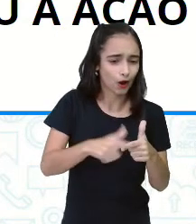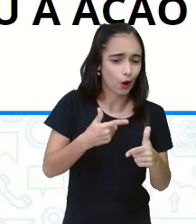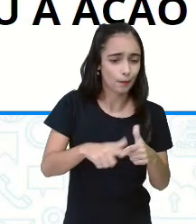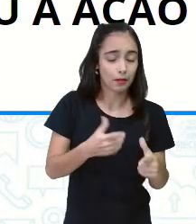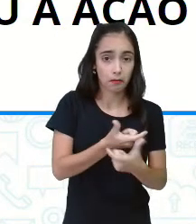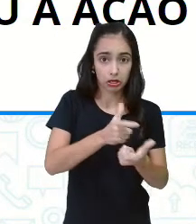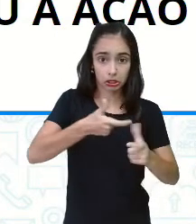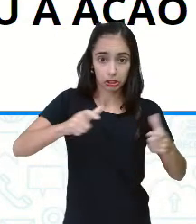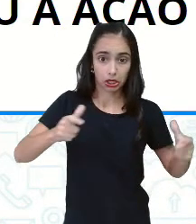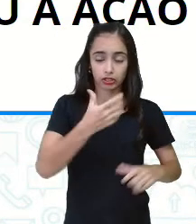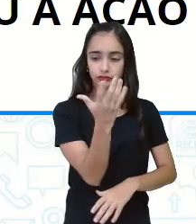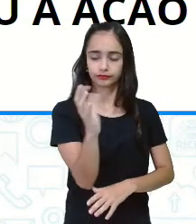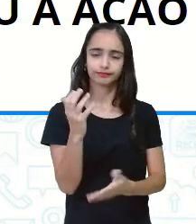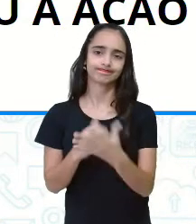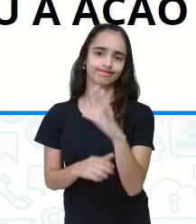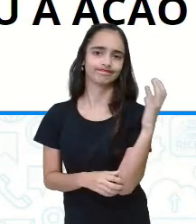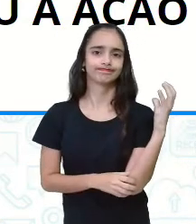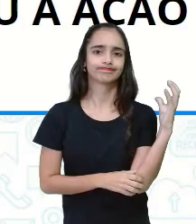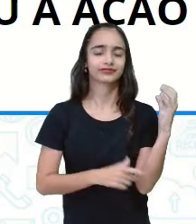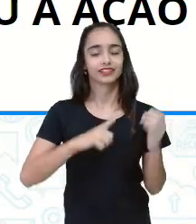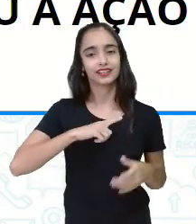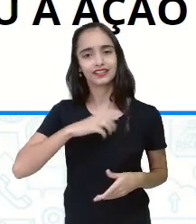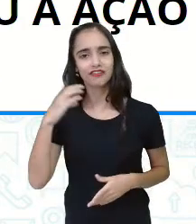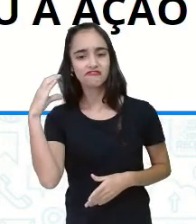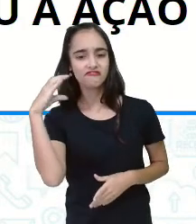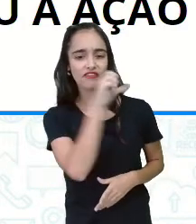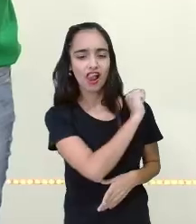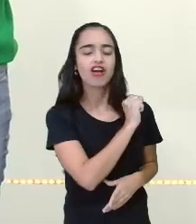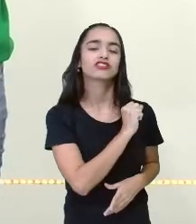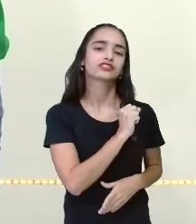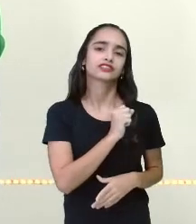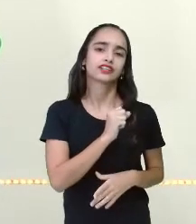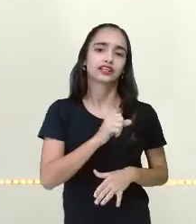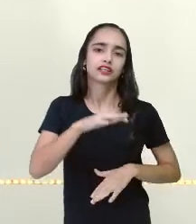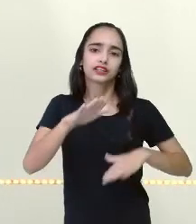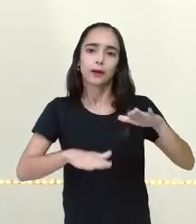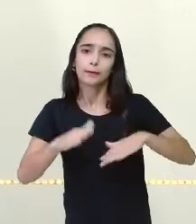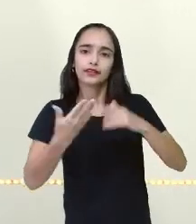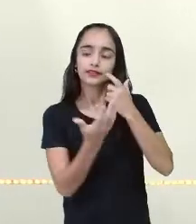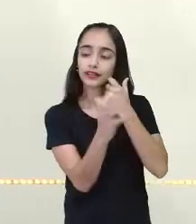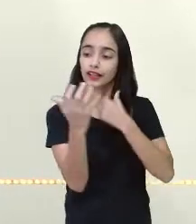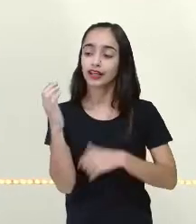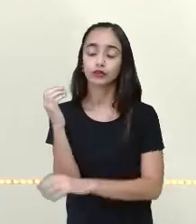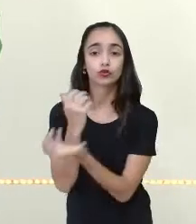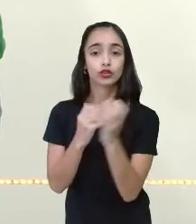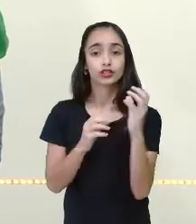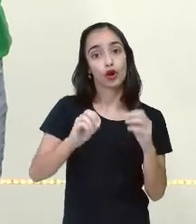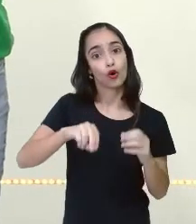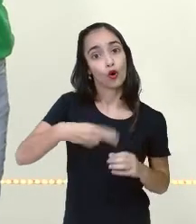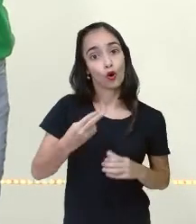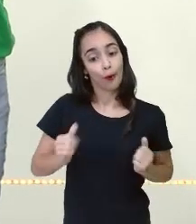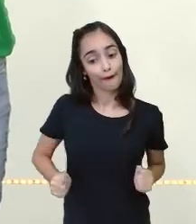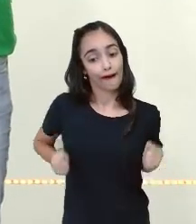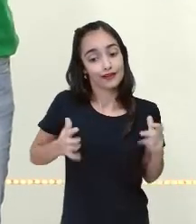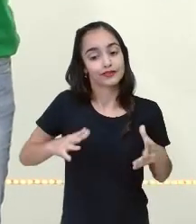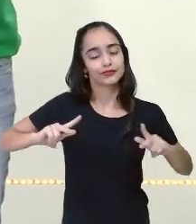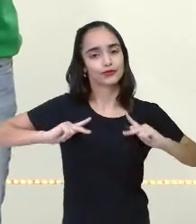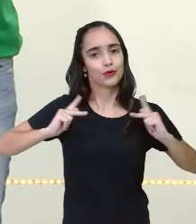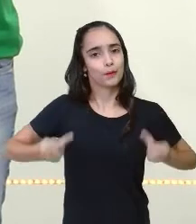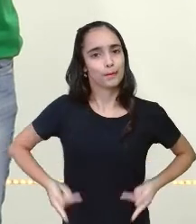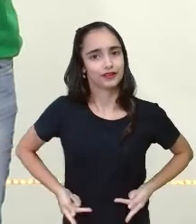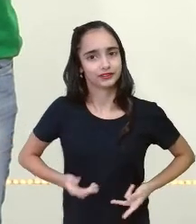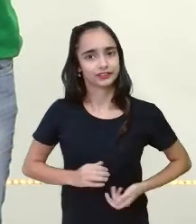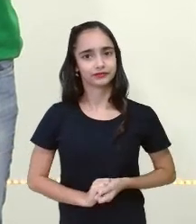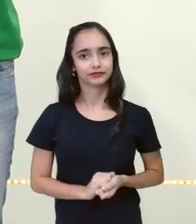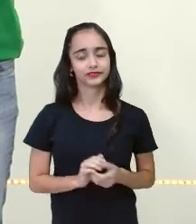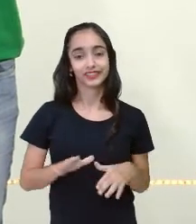quantidade e velocidade nas quais a natureza ou a ação humana conseguem repor. Então, vê, sustentável quer dizer que dá para